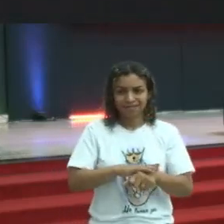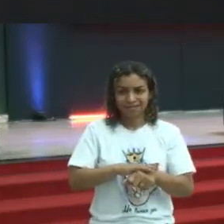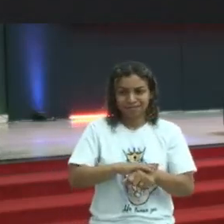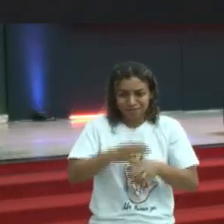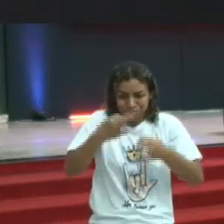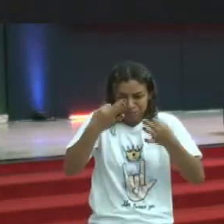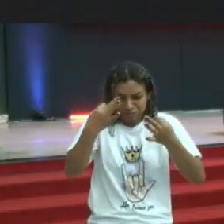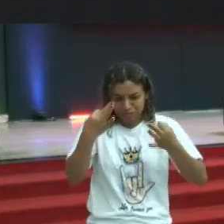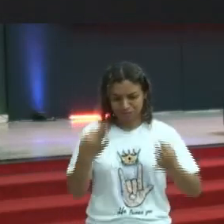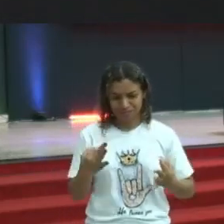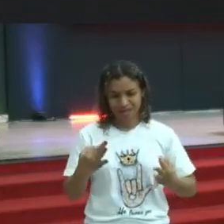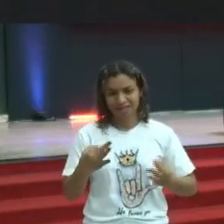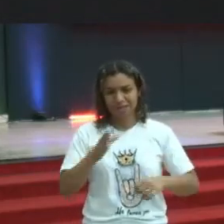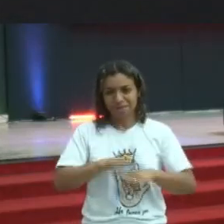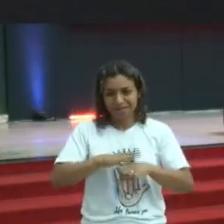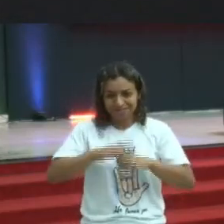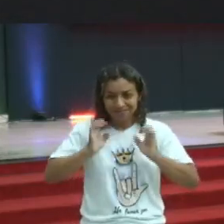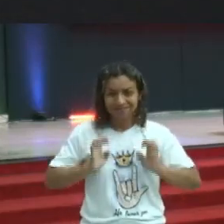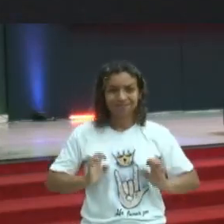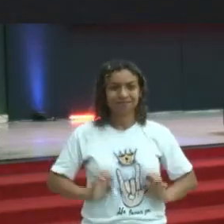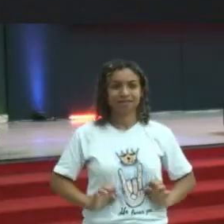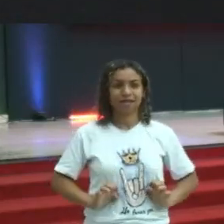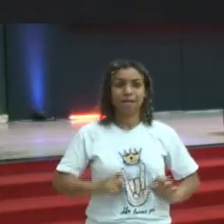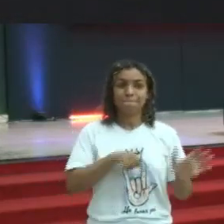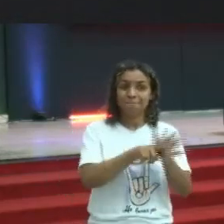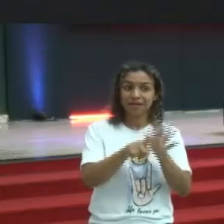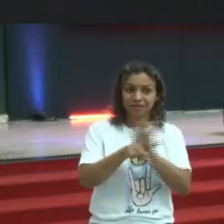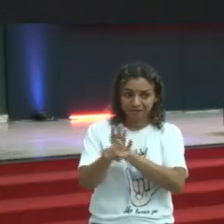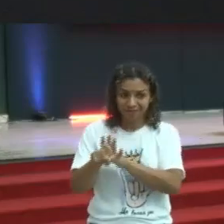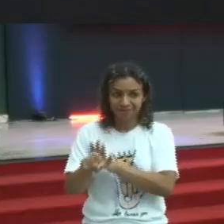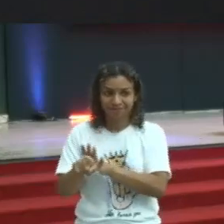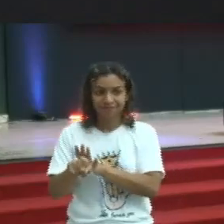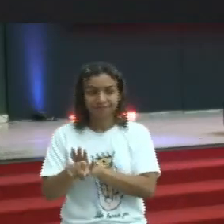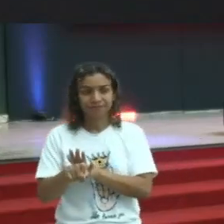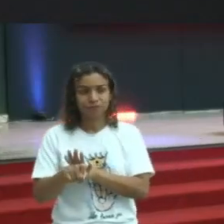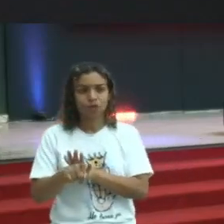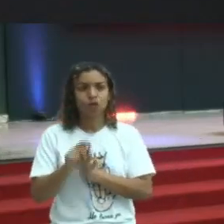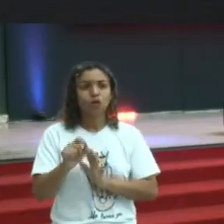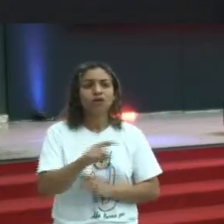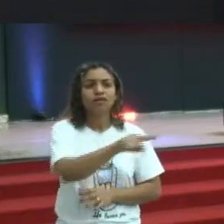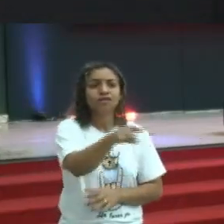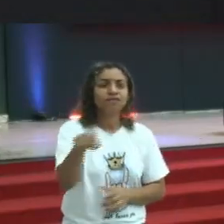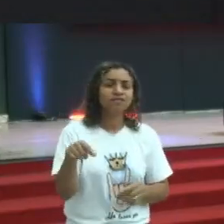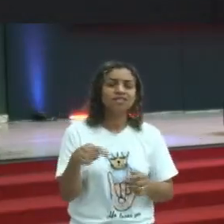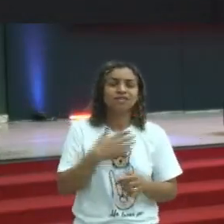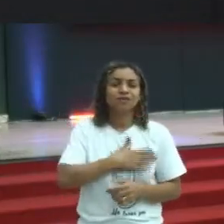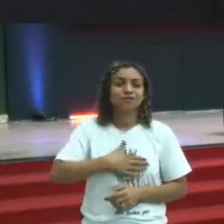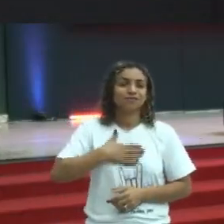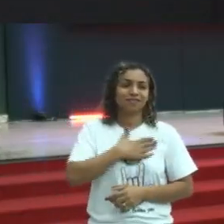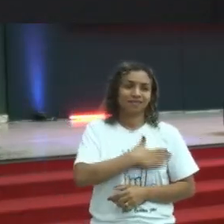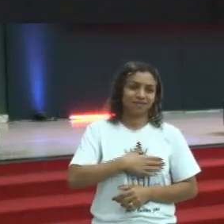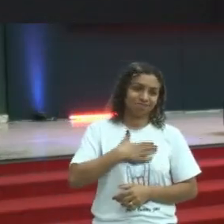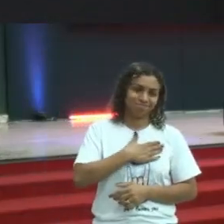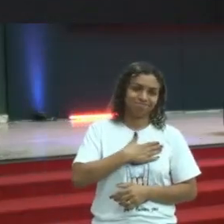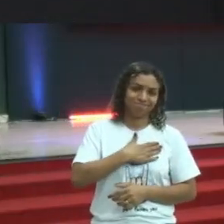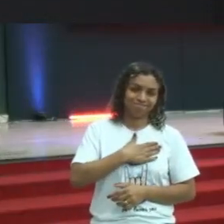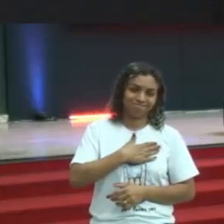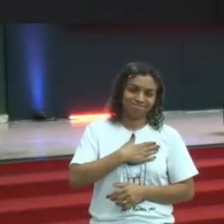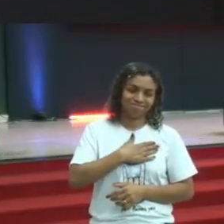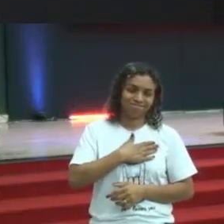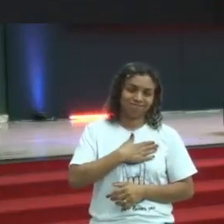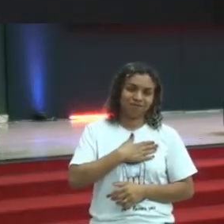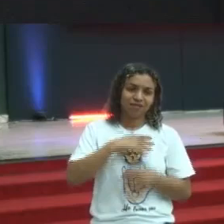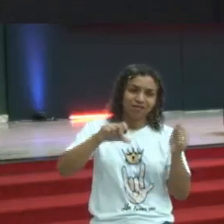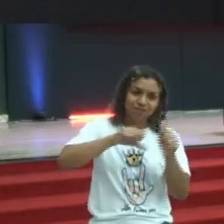disciplinada? A pergunta é: o que você gostaria